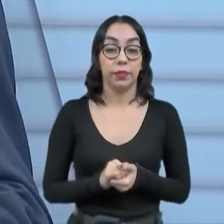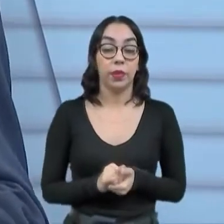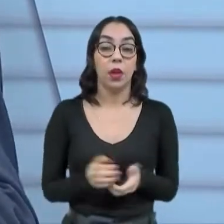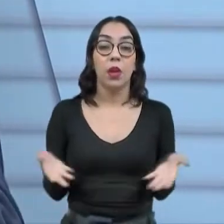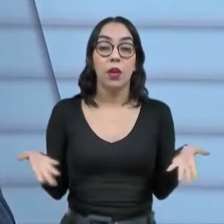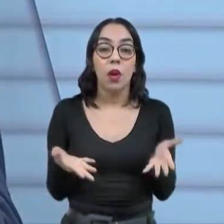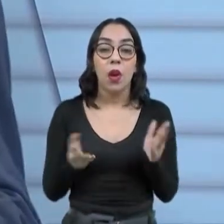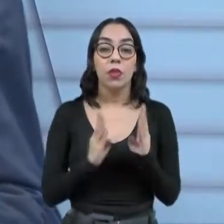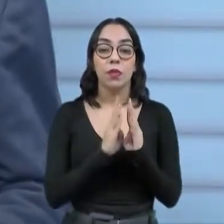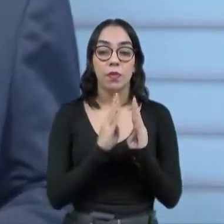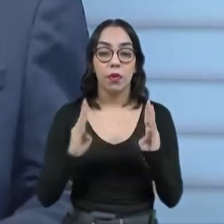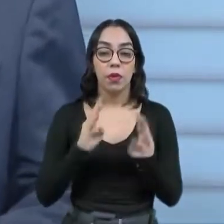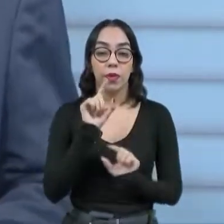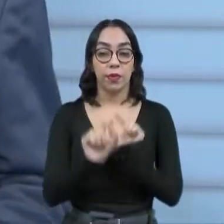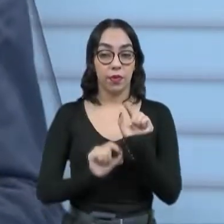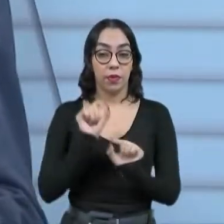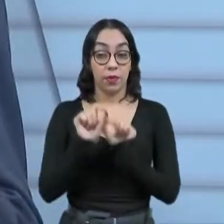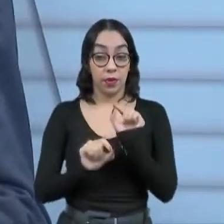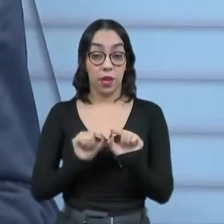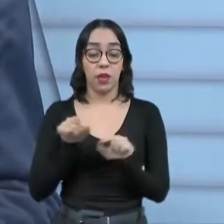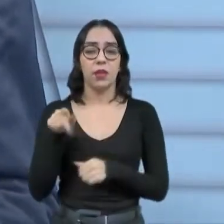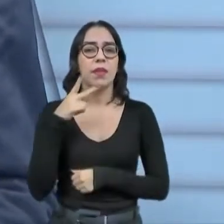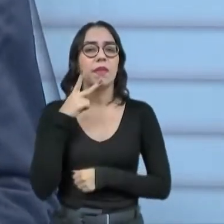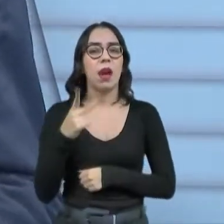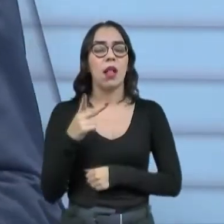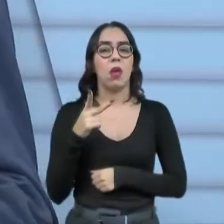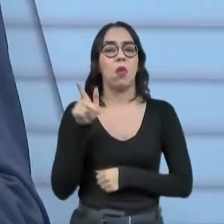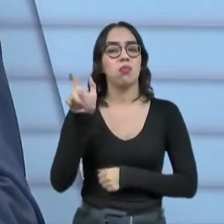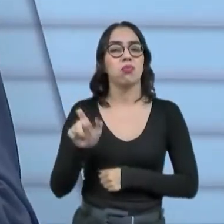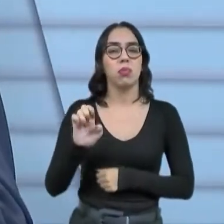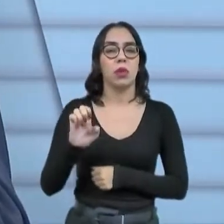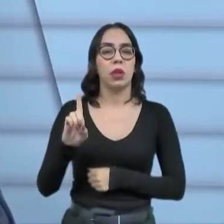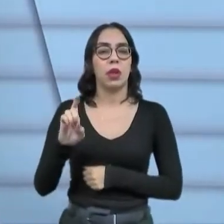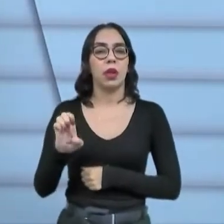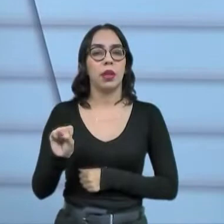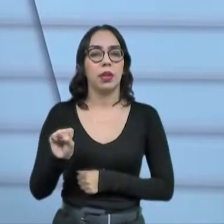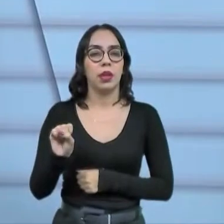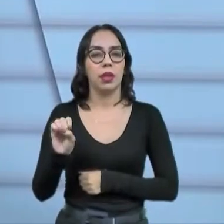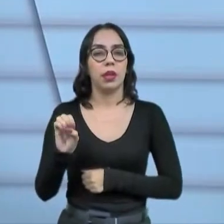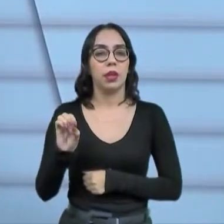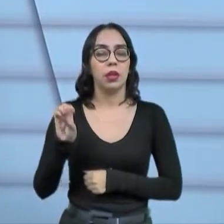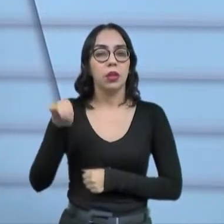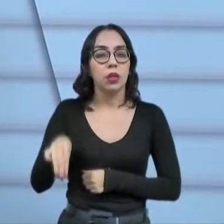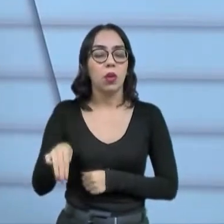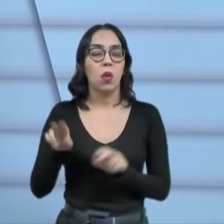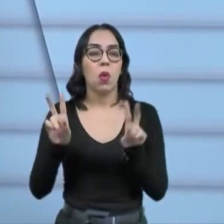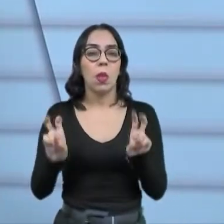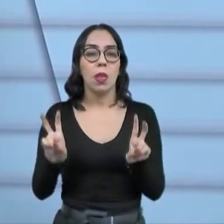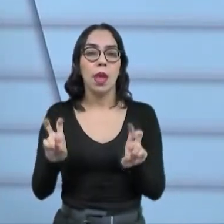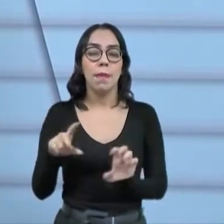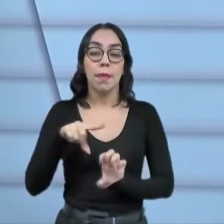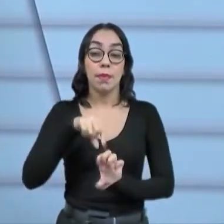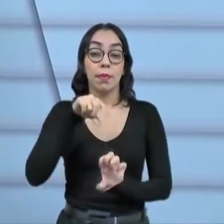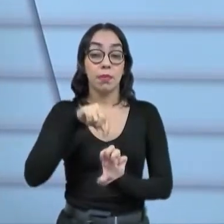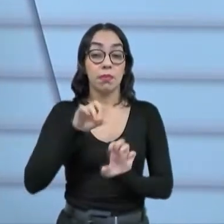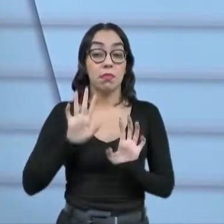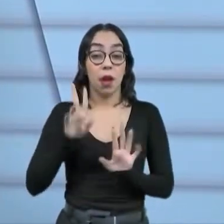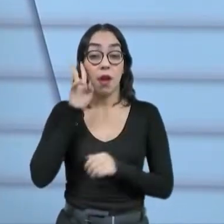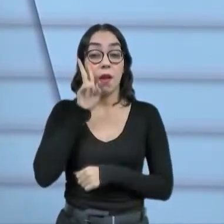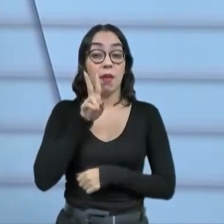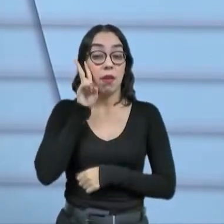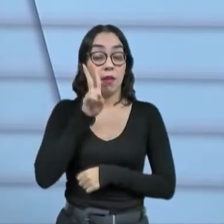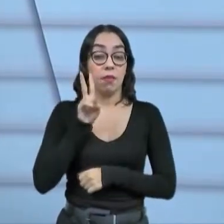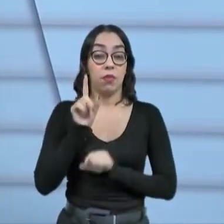vou até aproveitar, você falou aí no Edson, no empreendedorismo, e eu me lembro, eu era menino, mas eu tenho dois irmãos